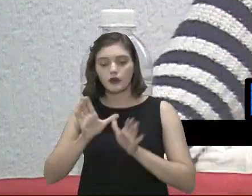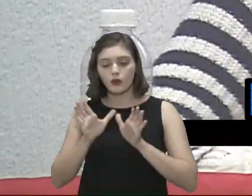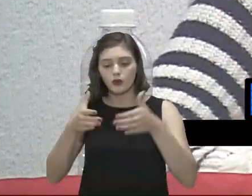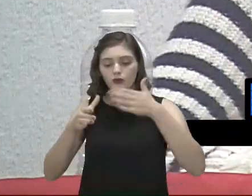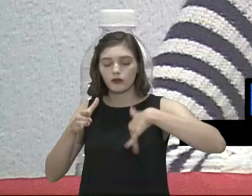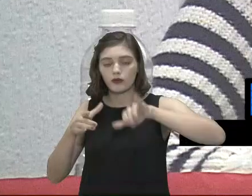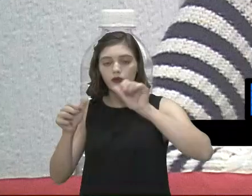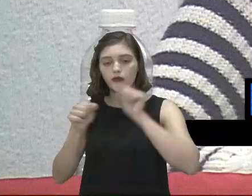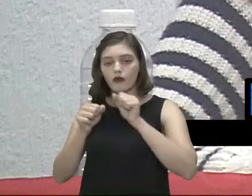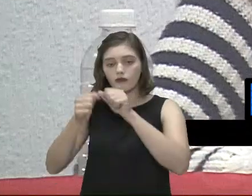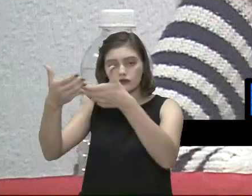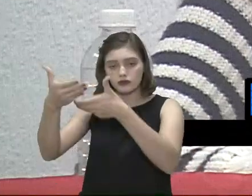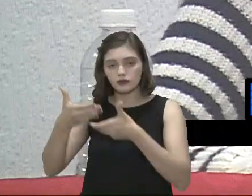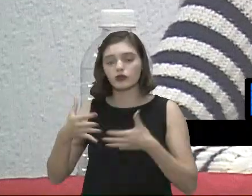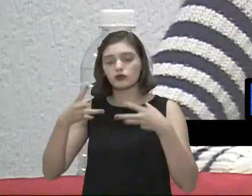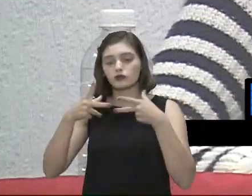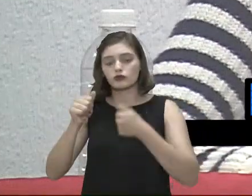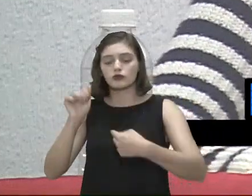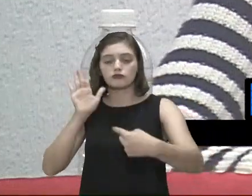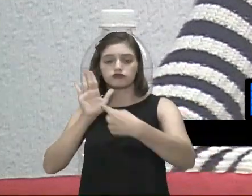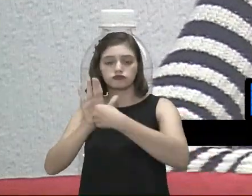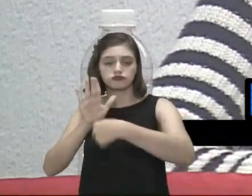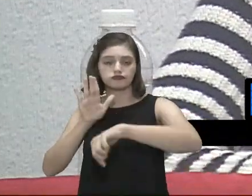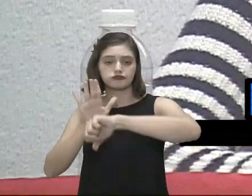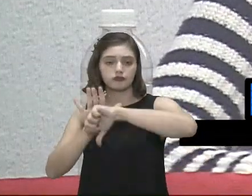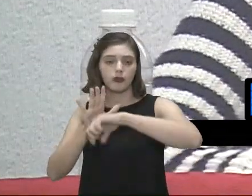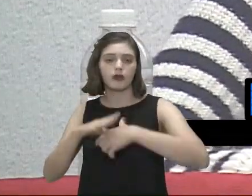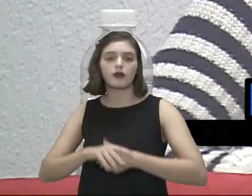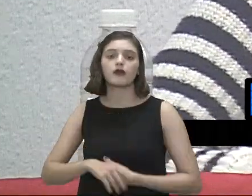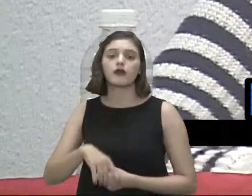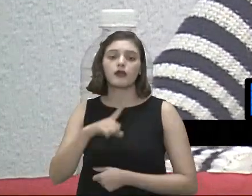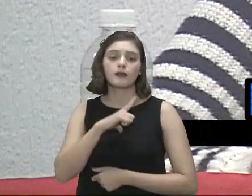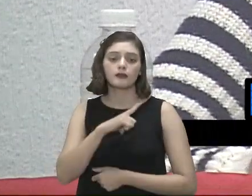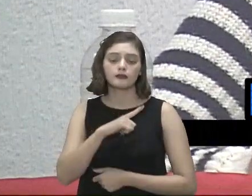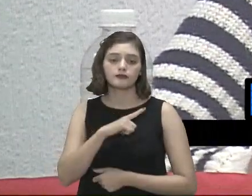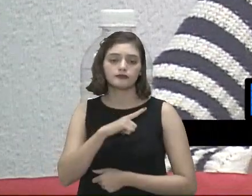vai fazer a acolhida dessas demandas e também a gente tem